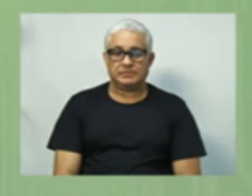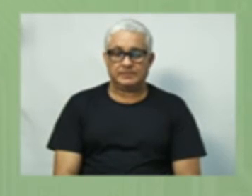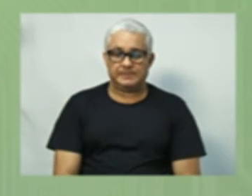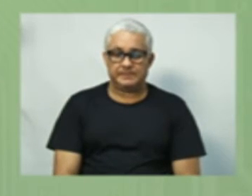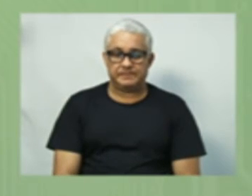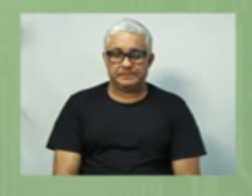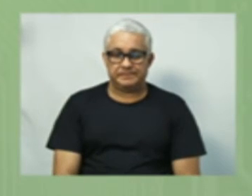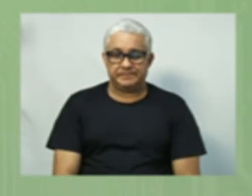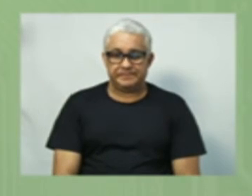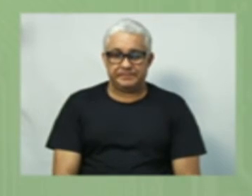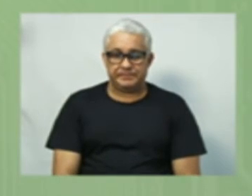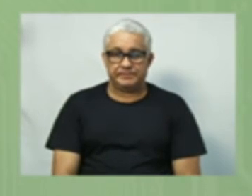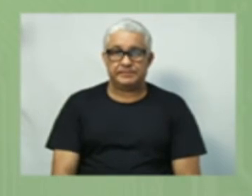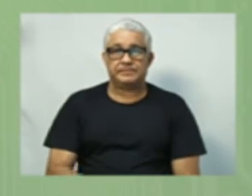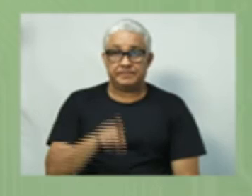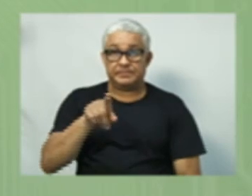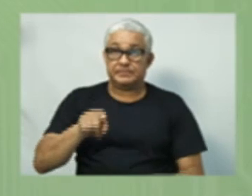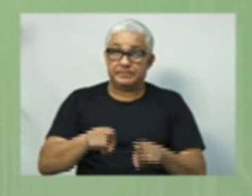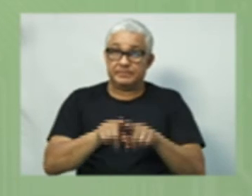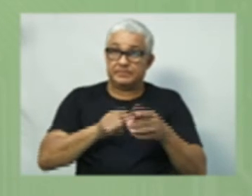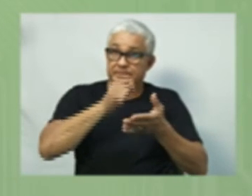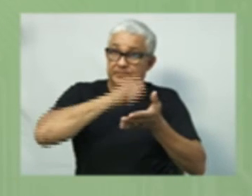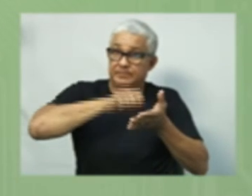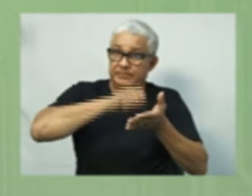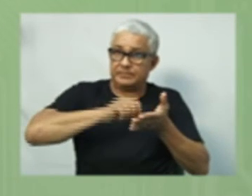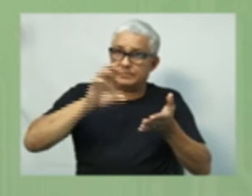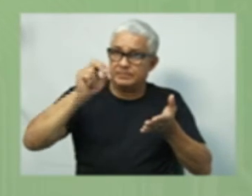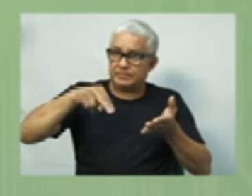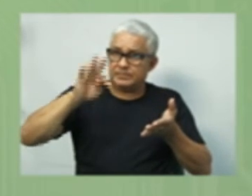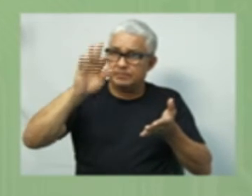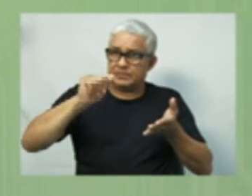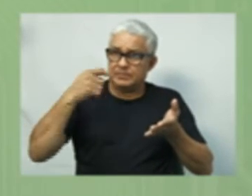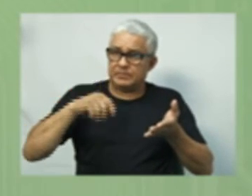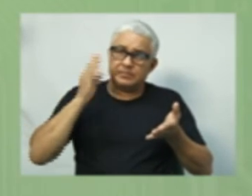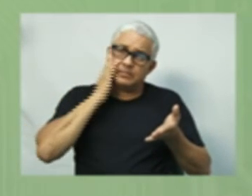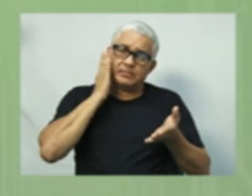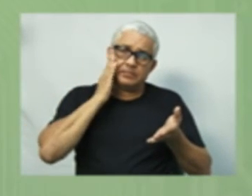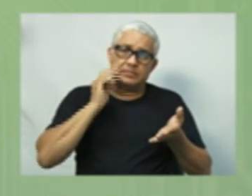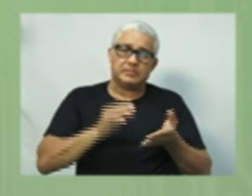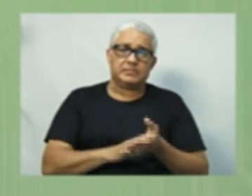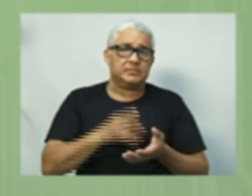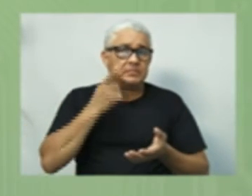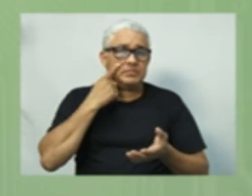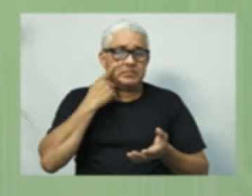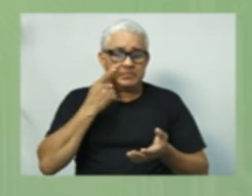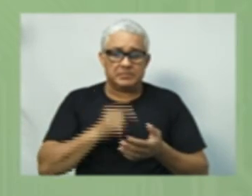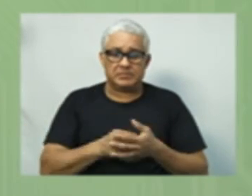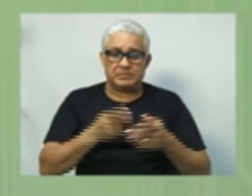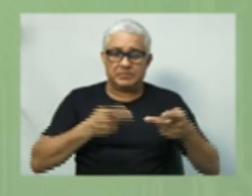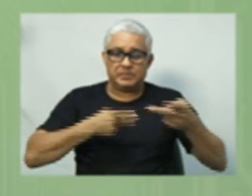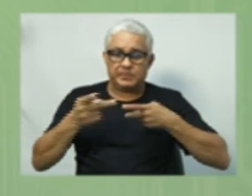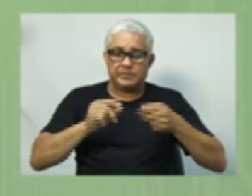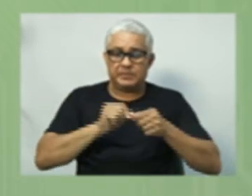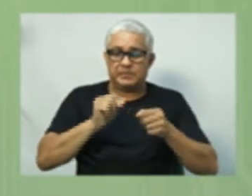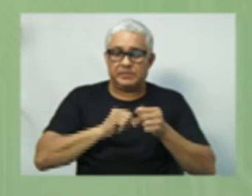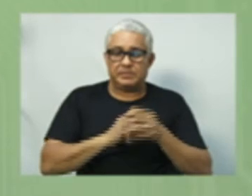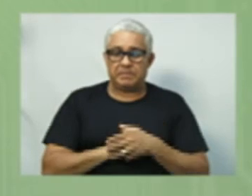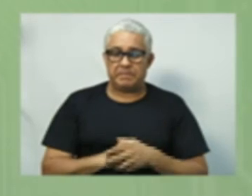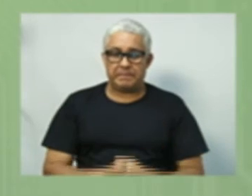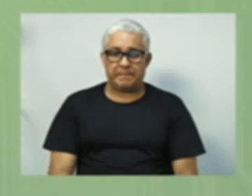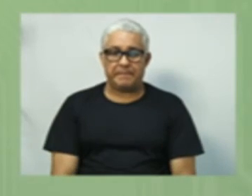tributário, né? E você anota a conta. Que conta ele tem que saber para verificar lá, para fazer um planejamento tributário nesse